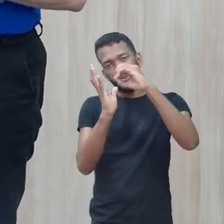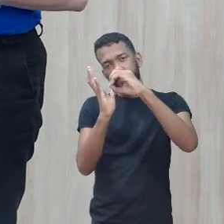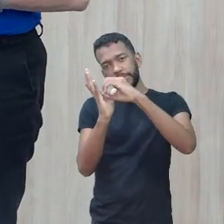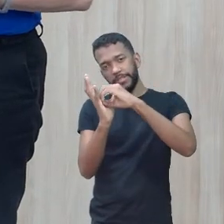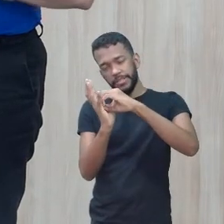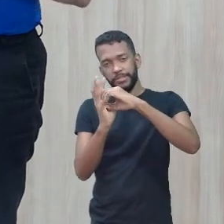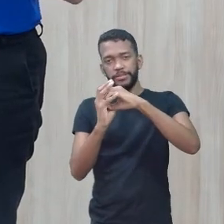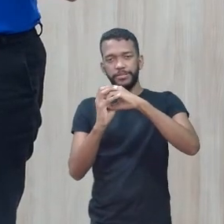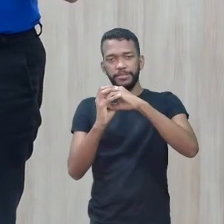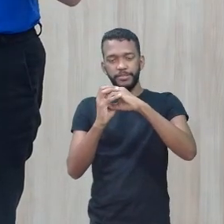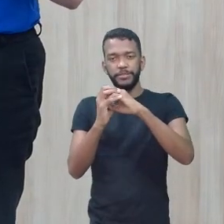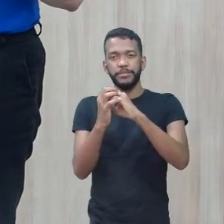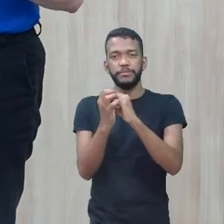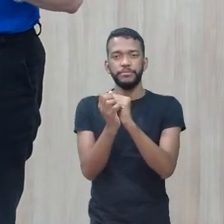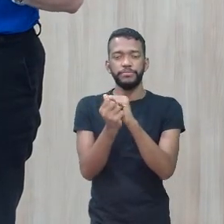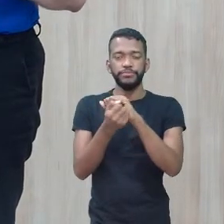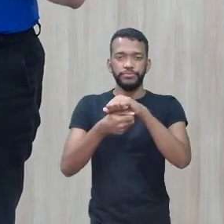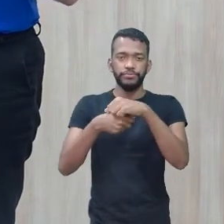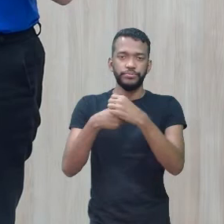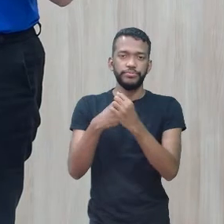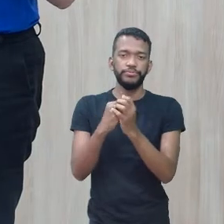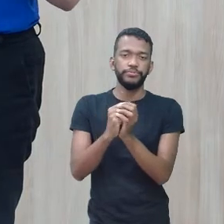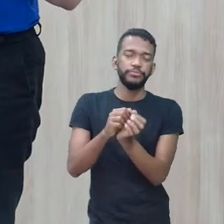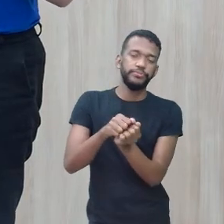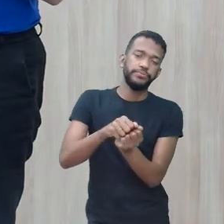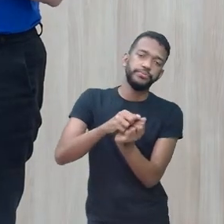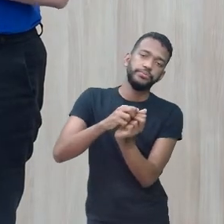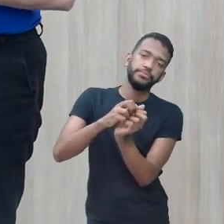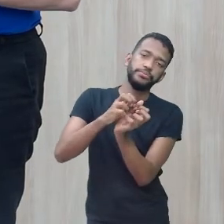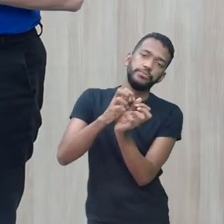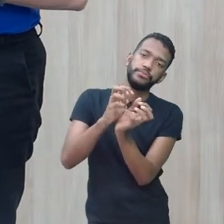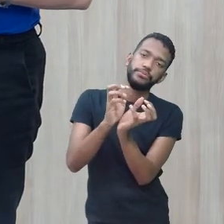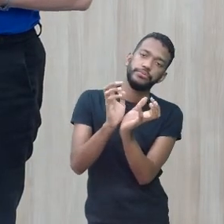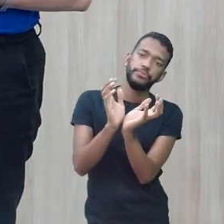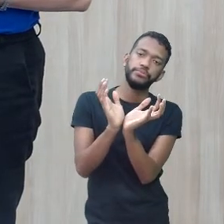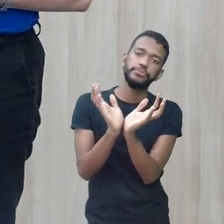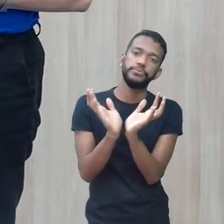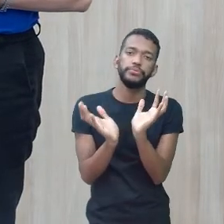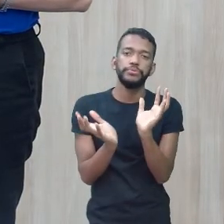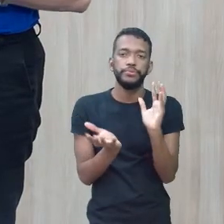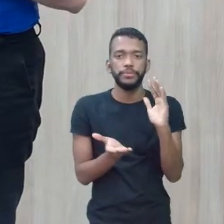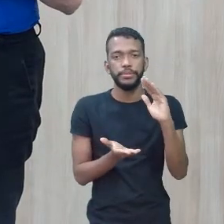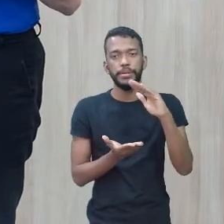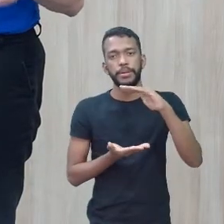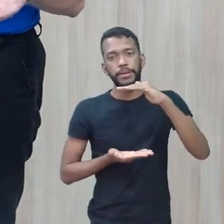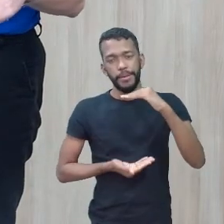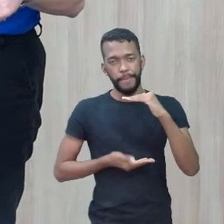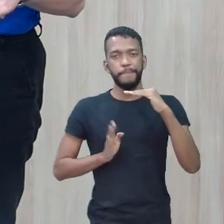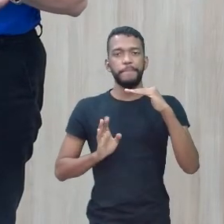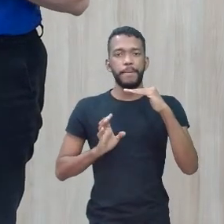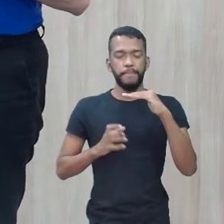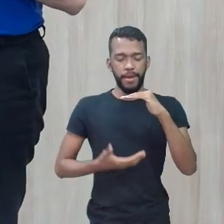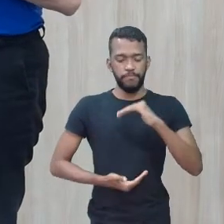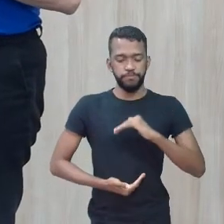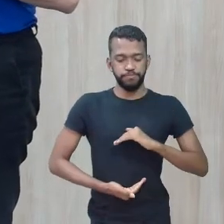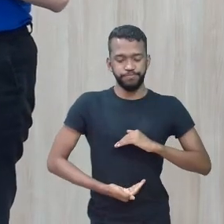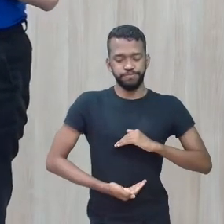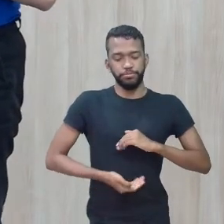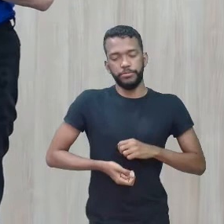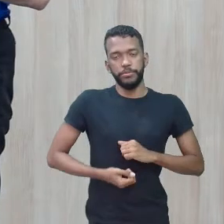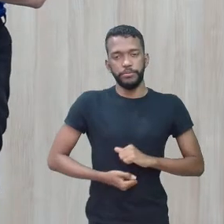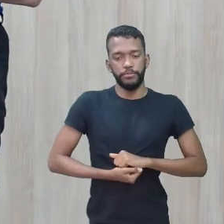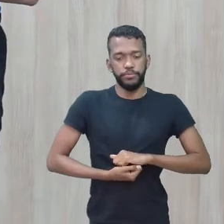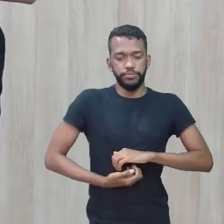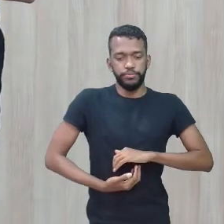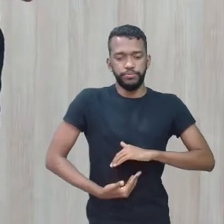ser gerado, vai crescer até chegar à época do nascimento. Então, essa é a